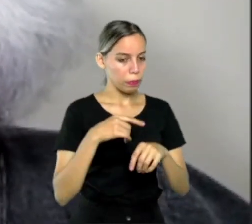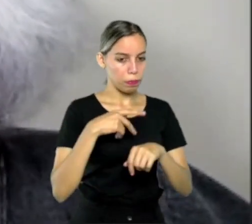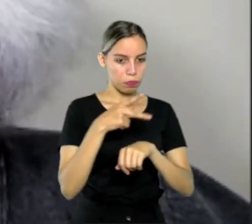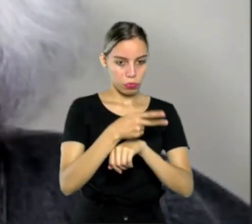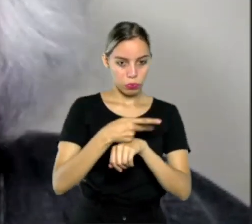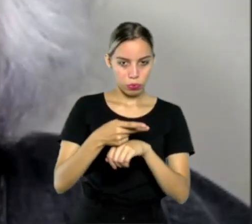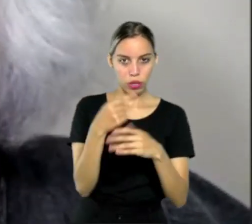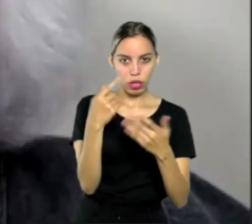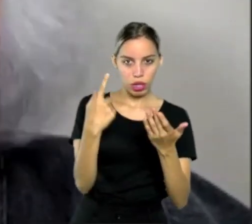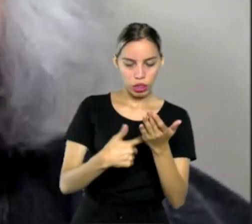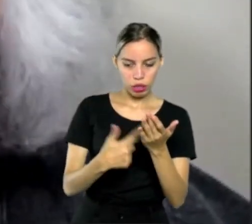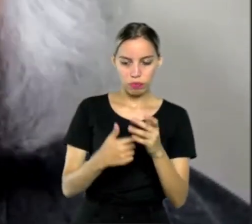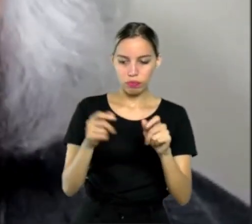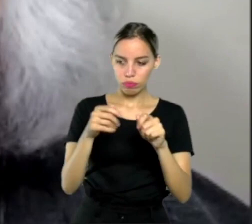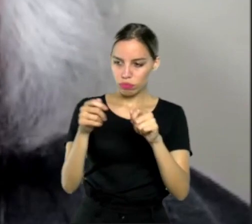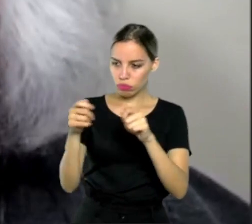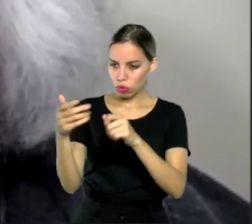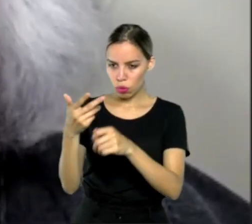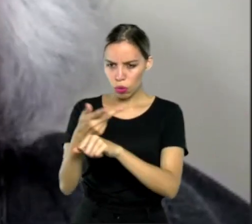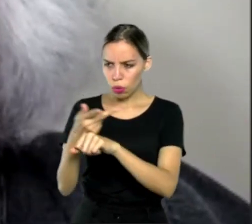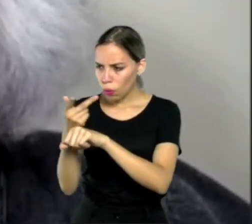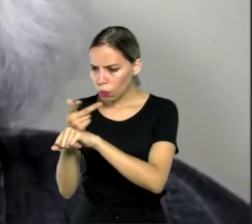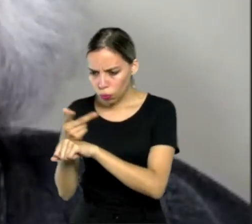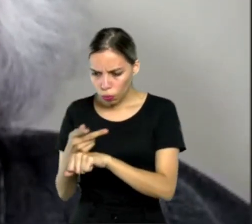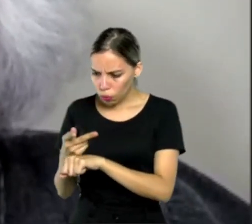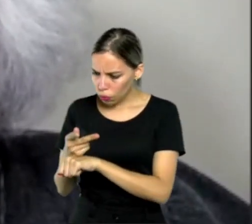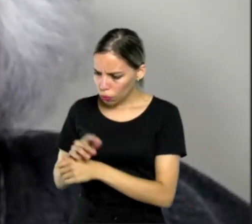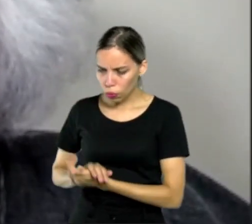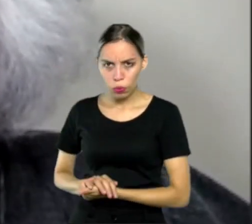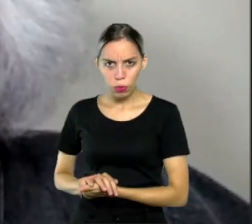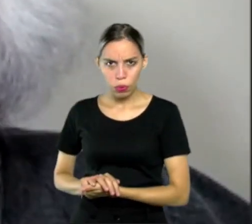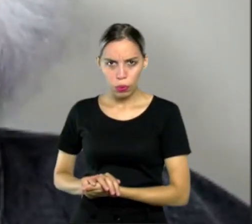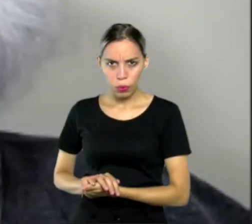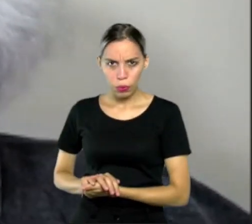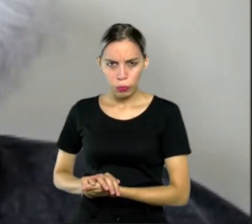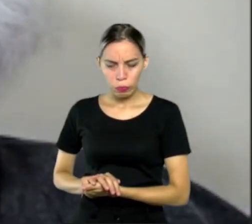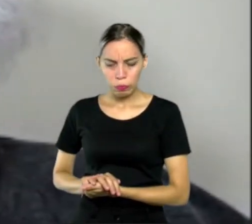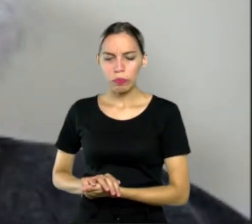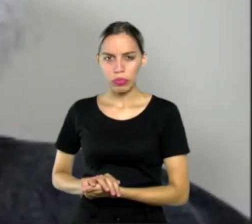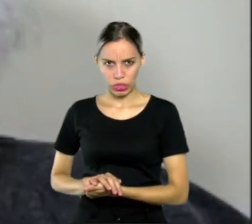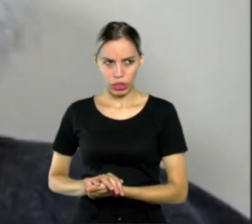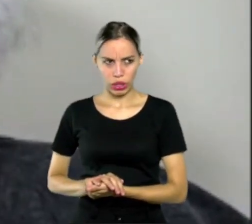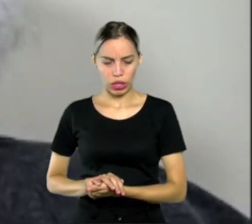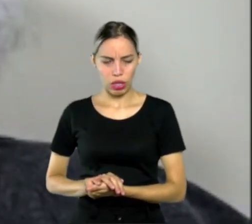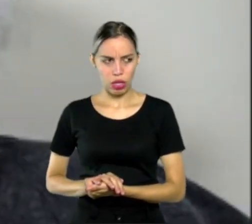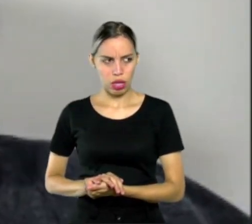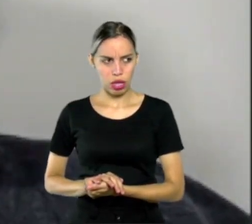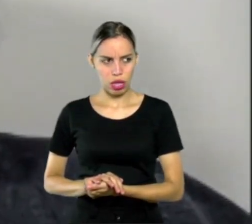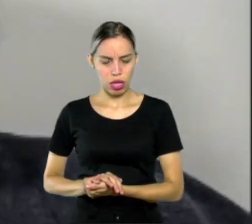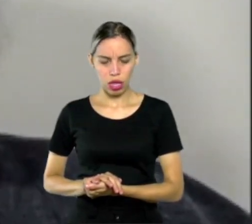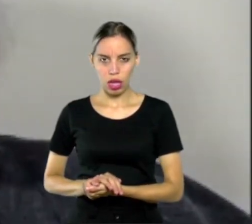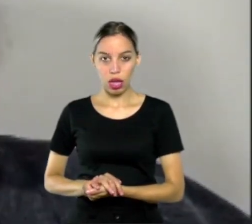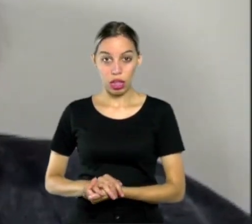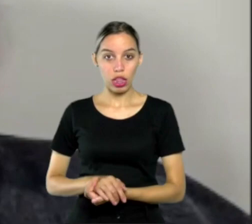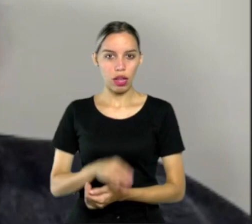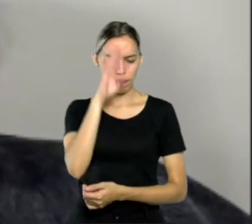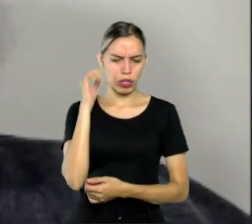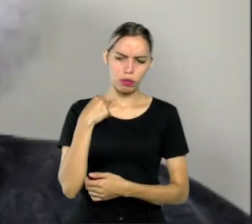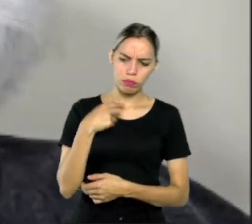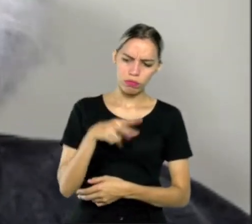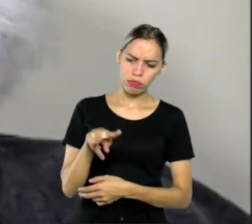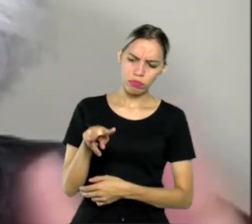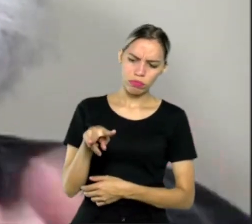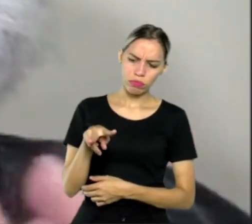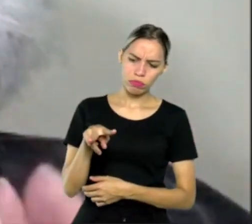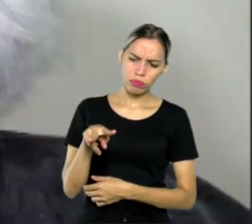sentar? Cadê seu livro? Eu falei que eu estou procurando os Lusíadas. Ele olhou para mim assim, pensou petulância, né? Falou,